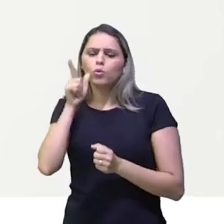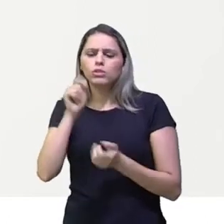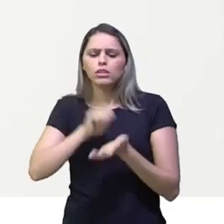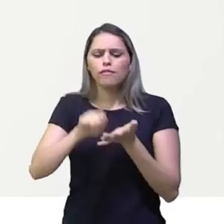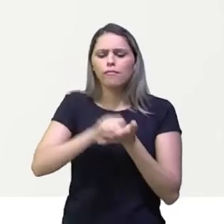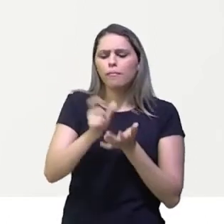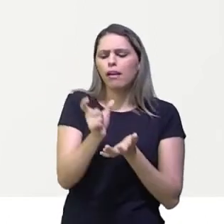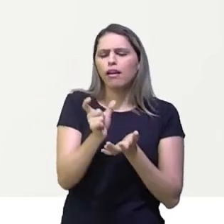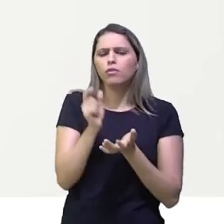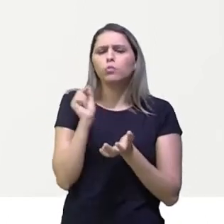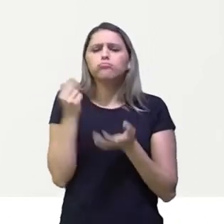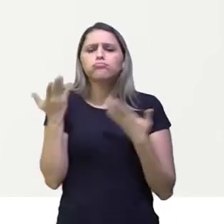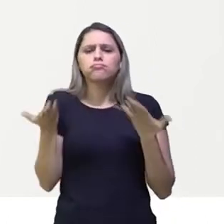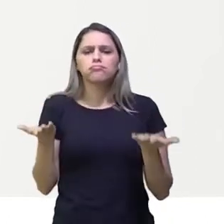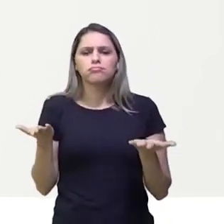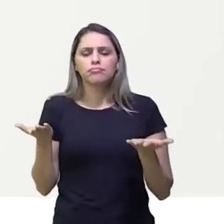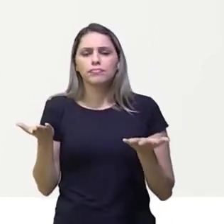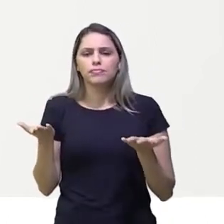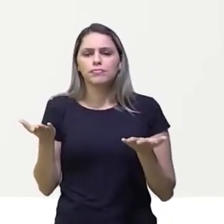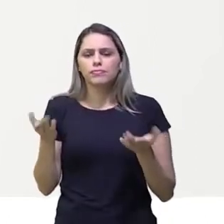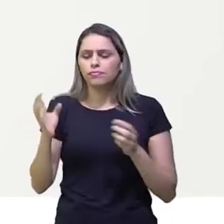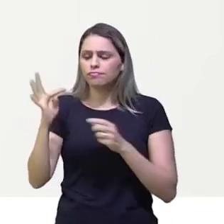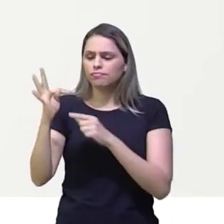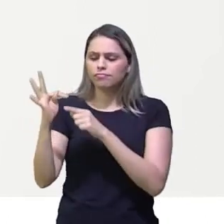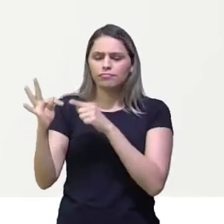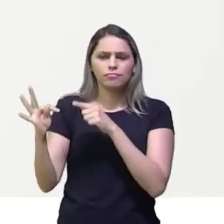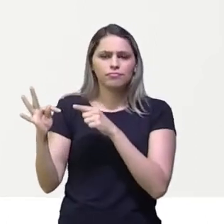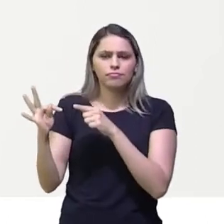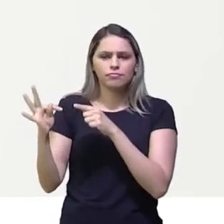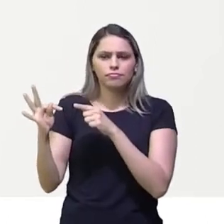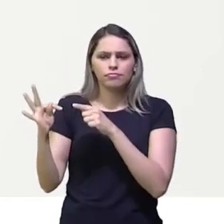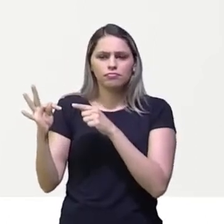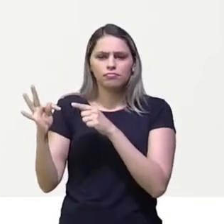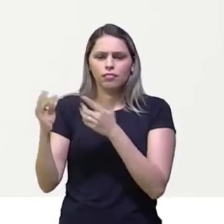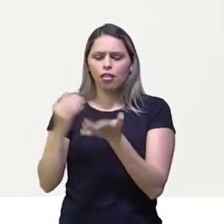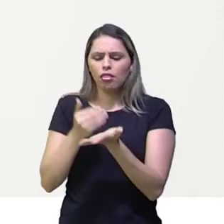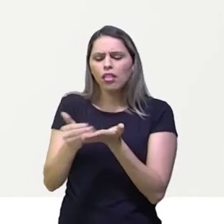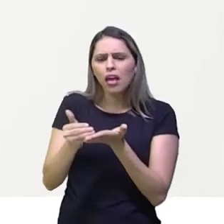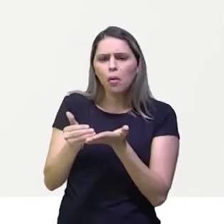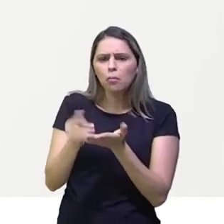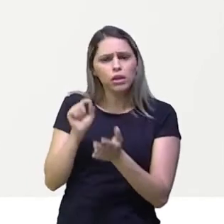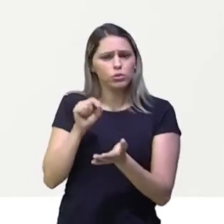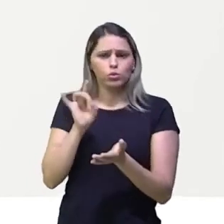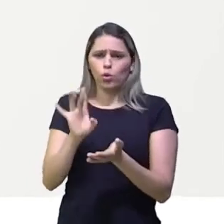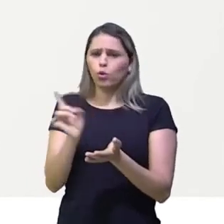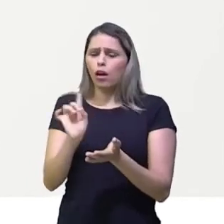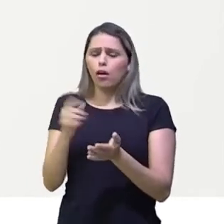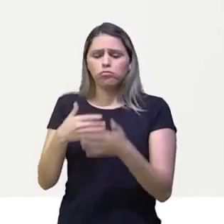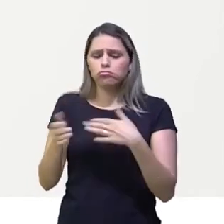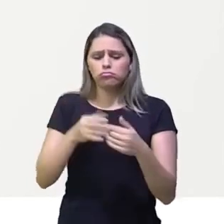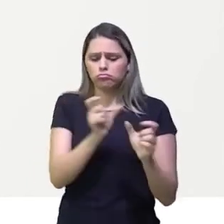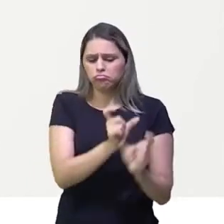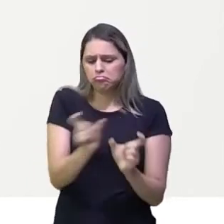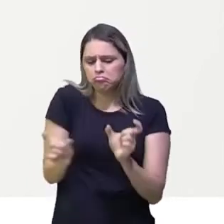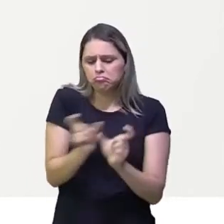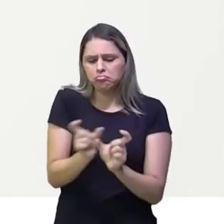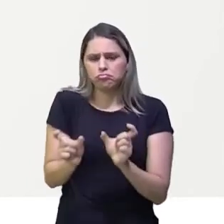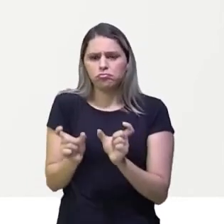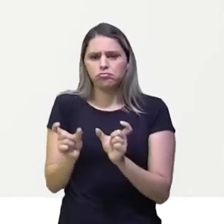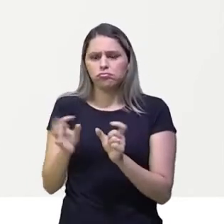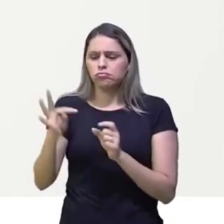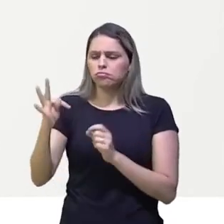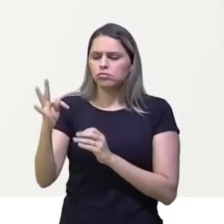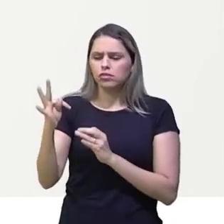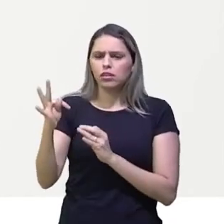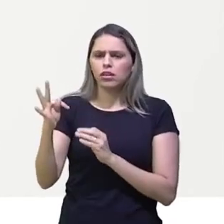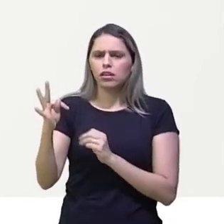T? Não precisa estar especificamente no começo da palavra. Um animalzinho aí que tenha T